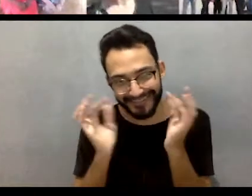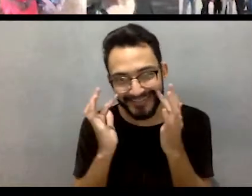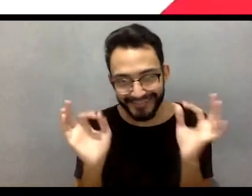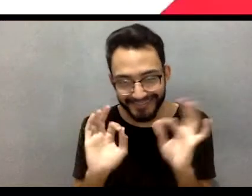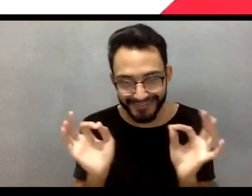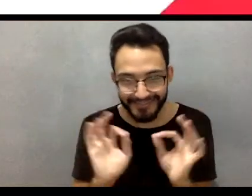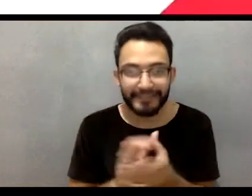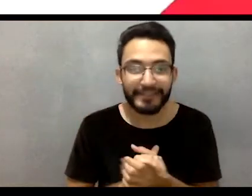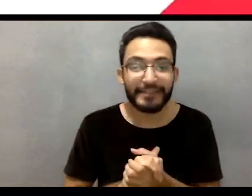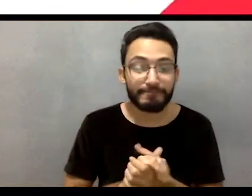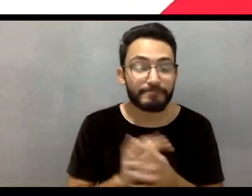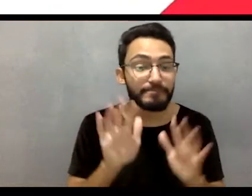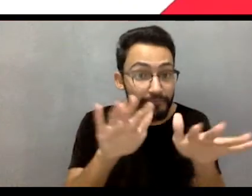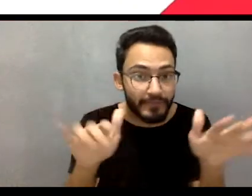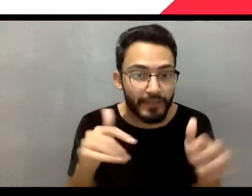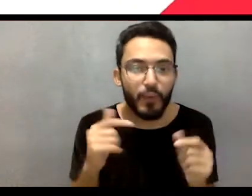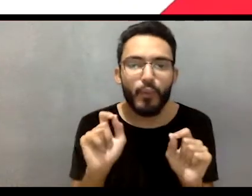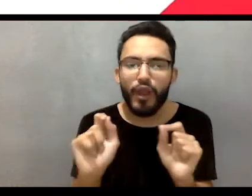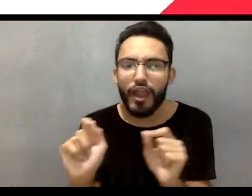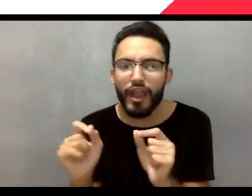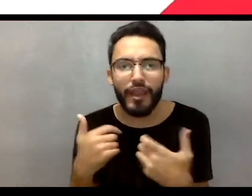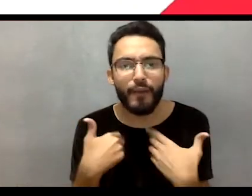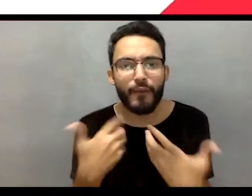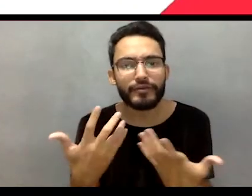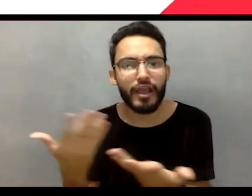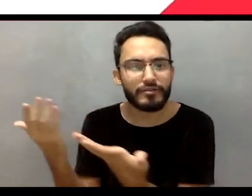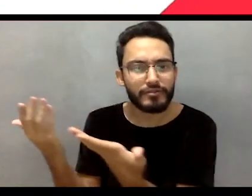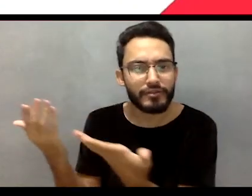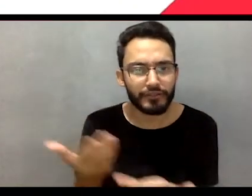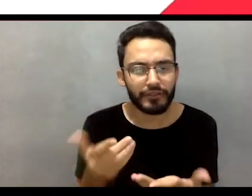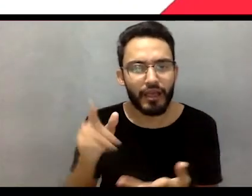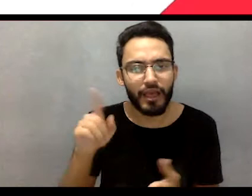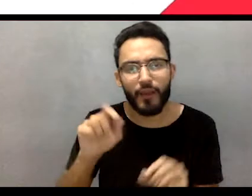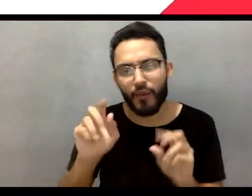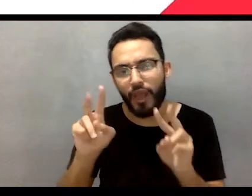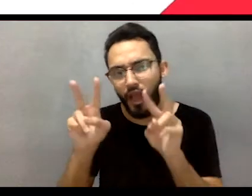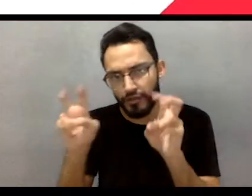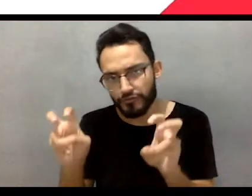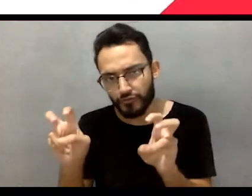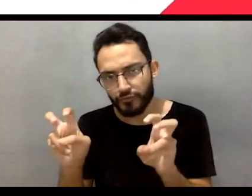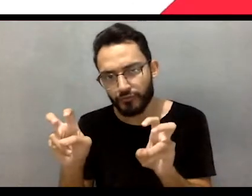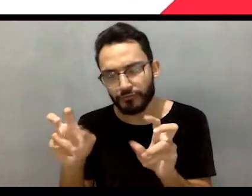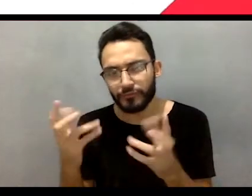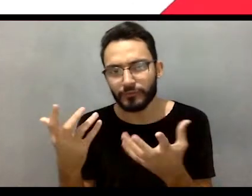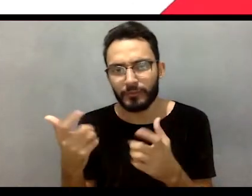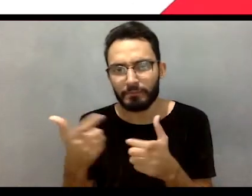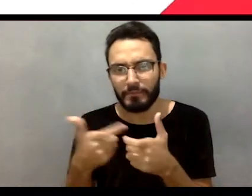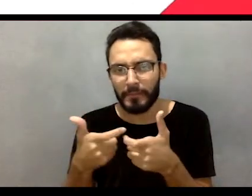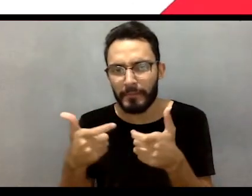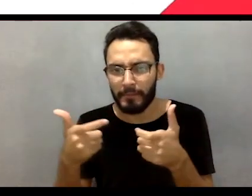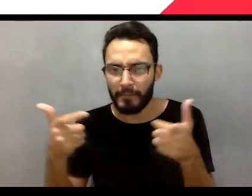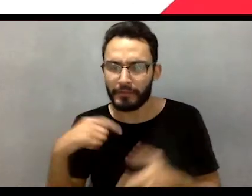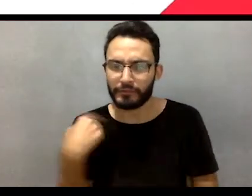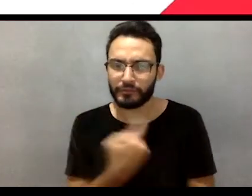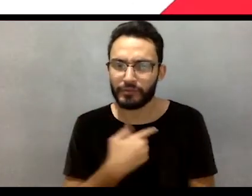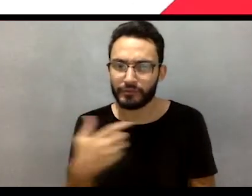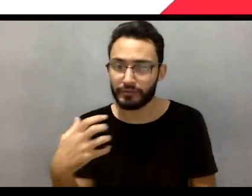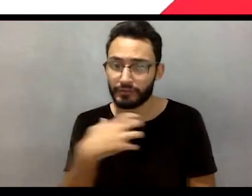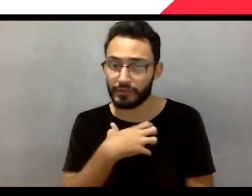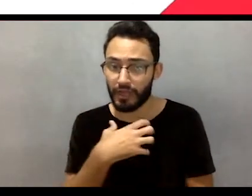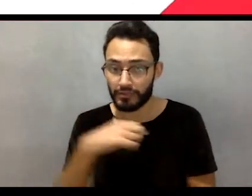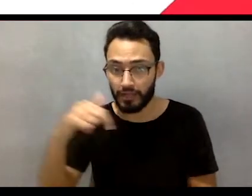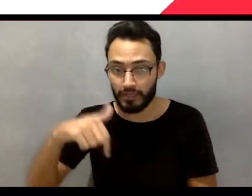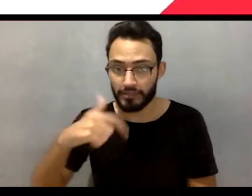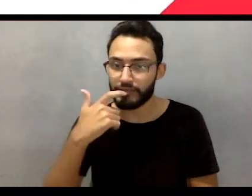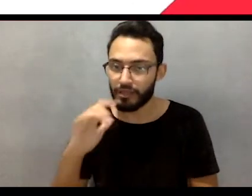Bom, gente, o que eu queria trazer para vocês hoje é um assunto que cada vez mais a gente sente aqui na